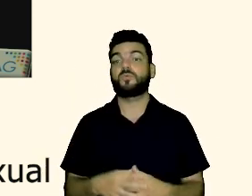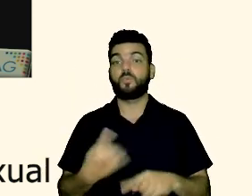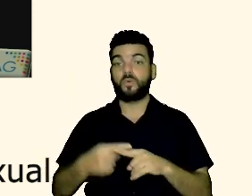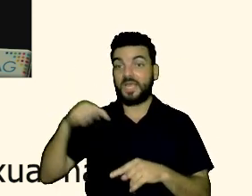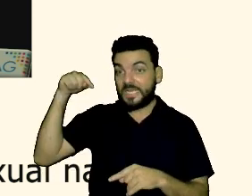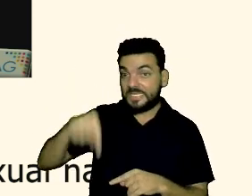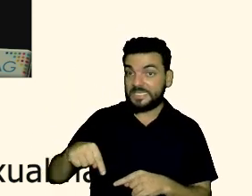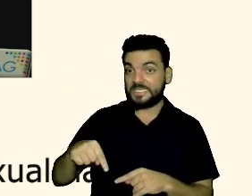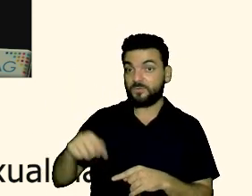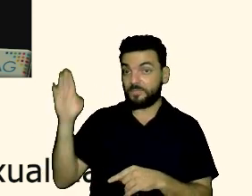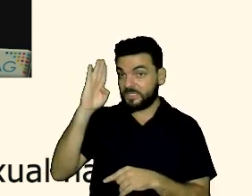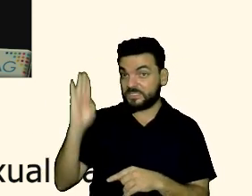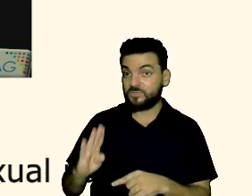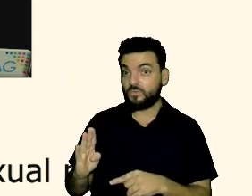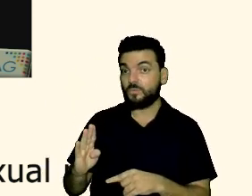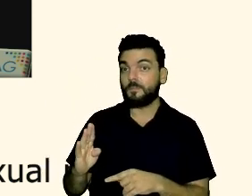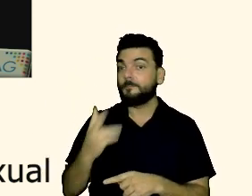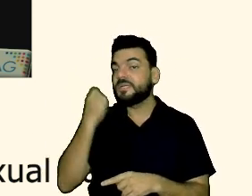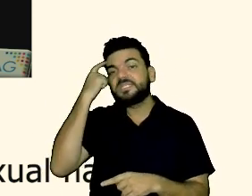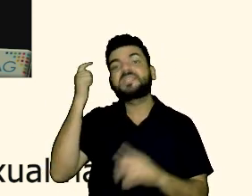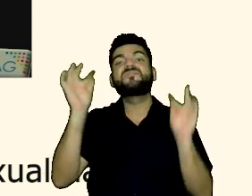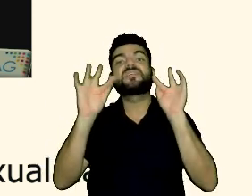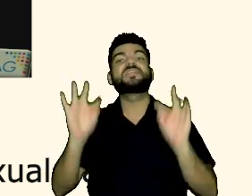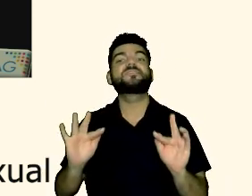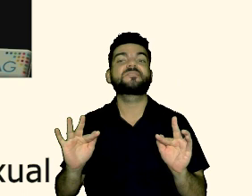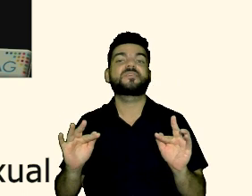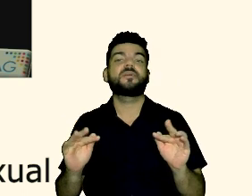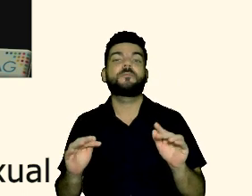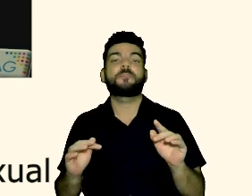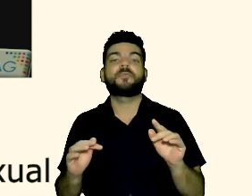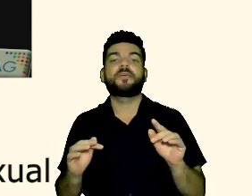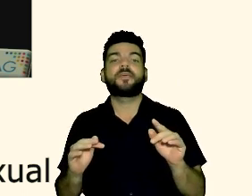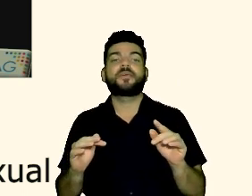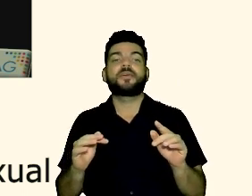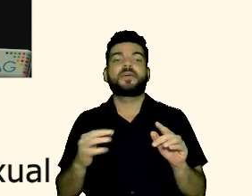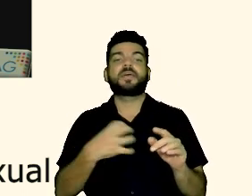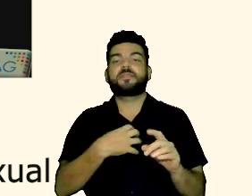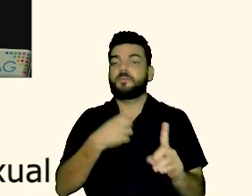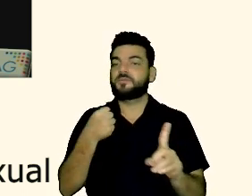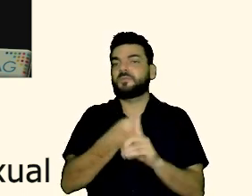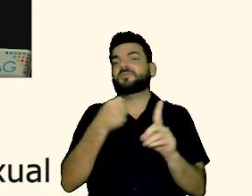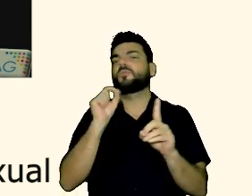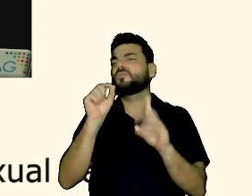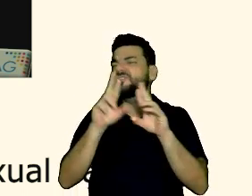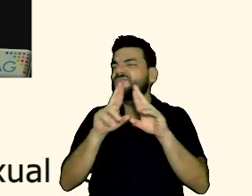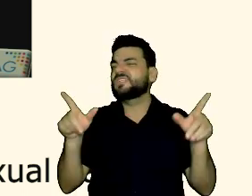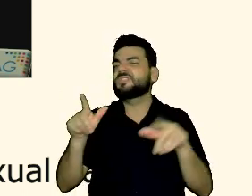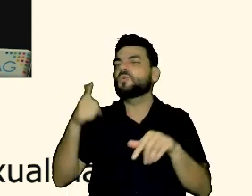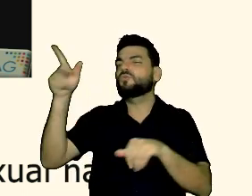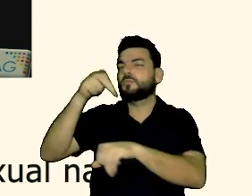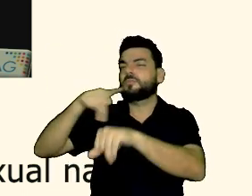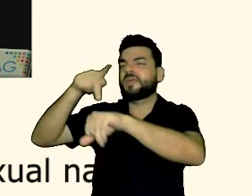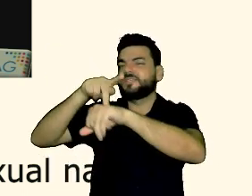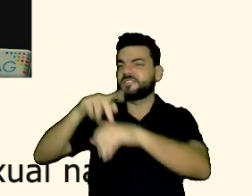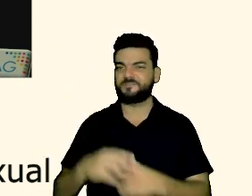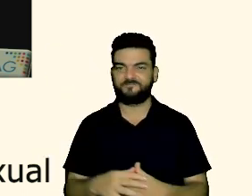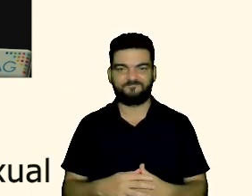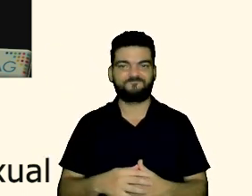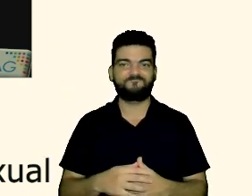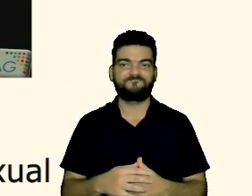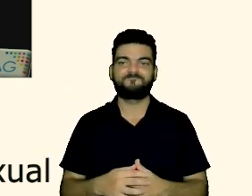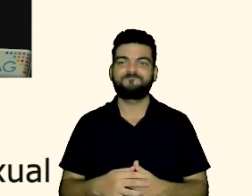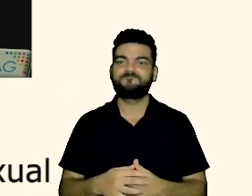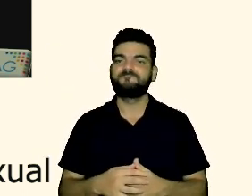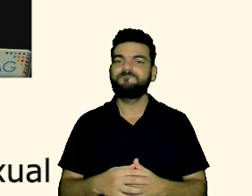um impacto, uma percepção diferente de outras regiões ou países, mas que se leve pelo menos para o